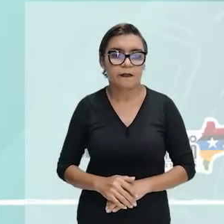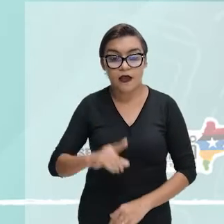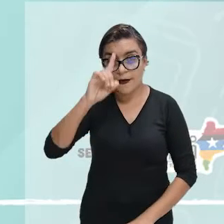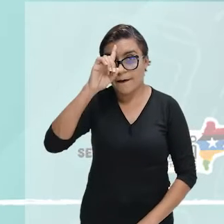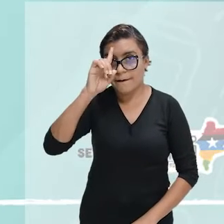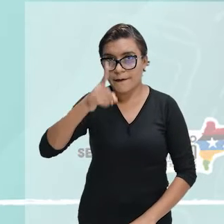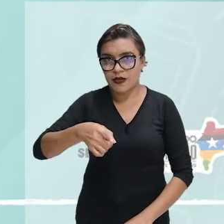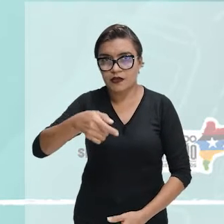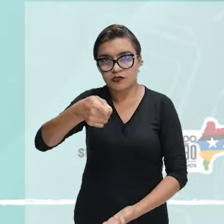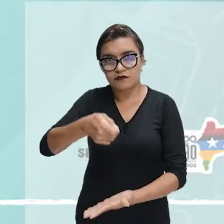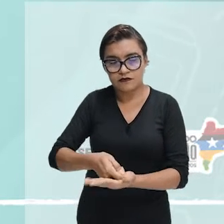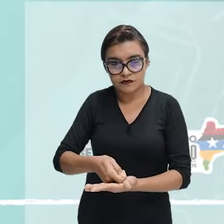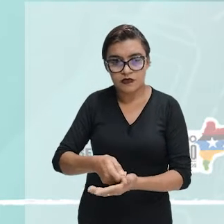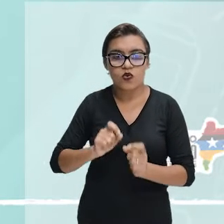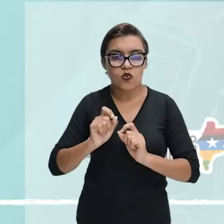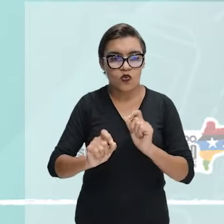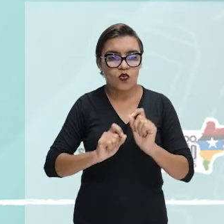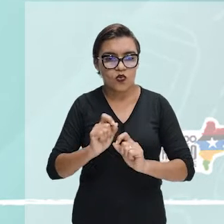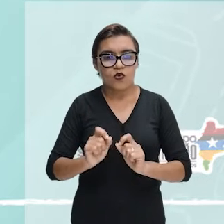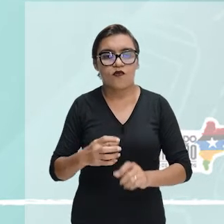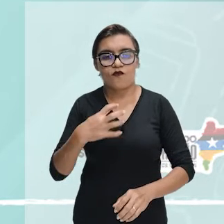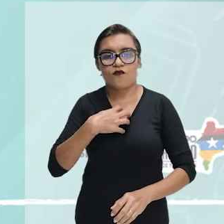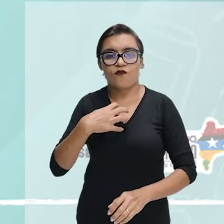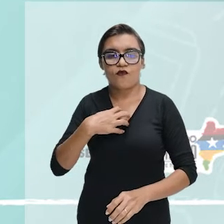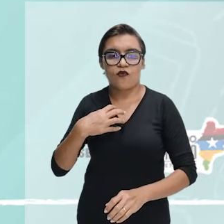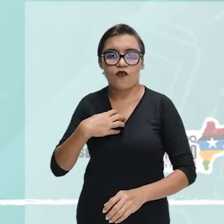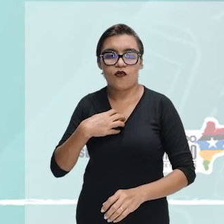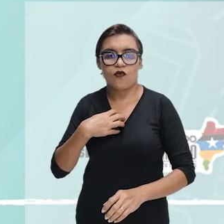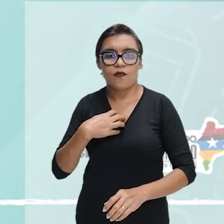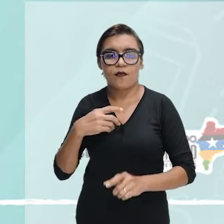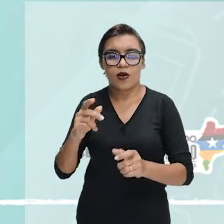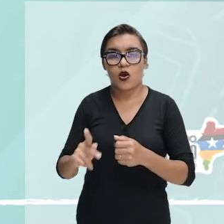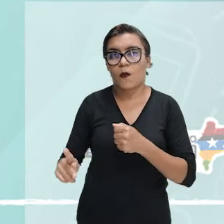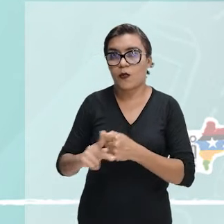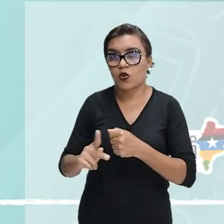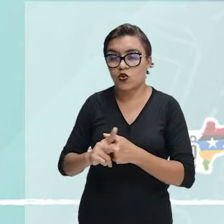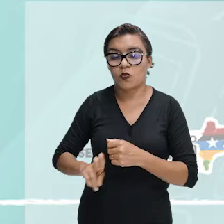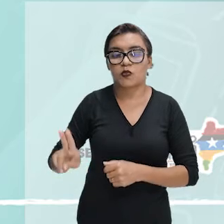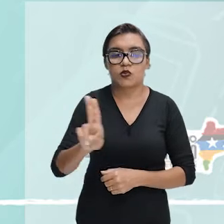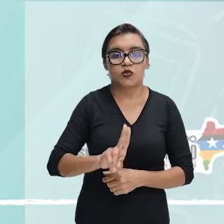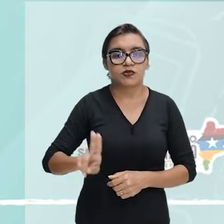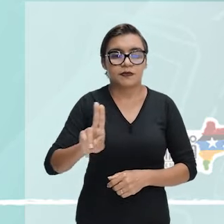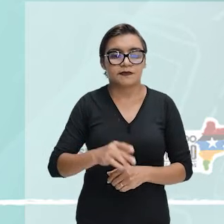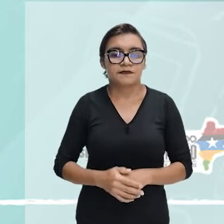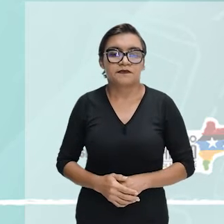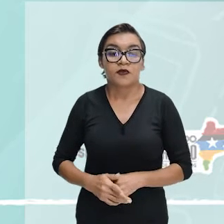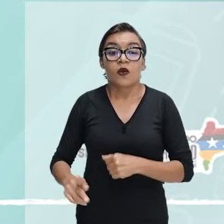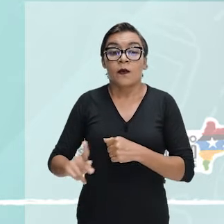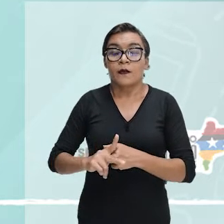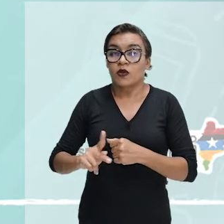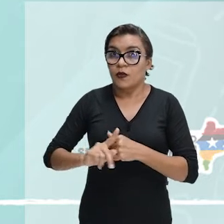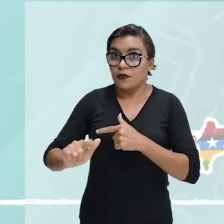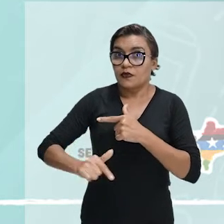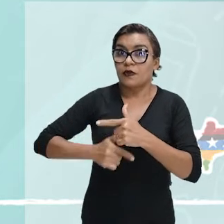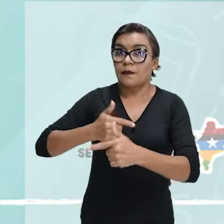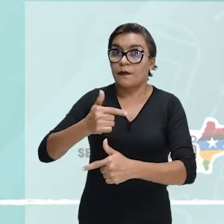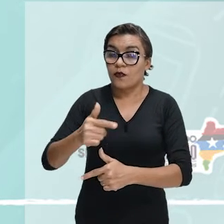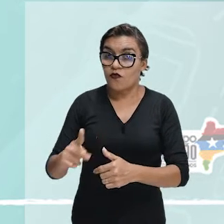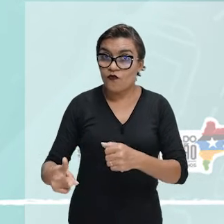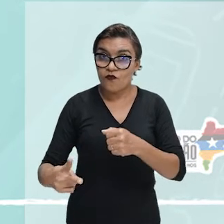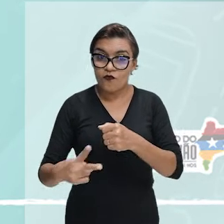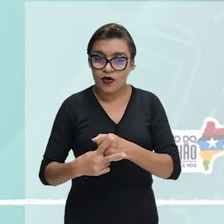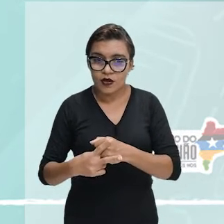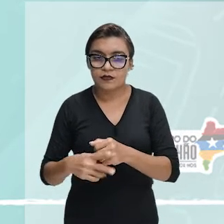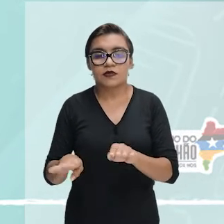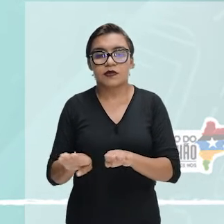afirmativo. Então, é uma outra forma de colocação pronominal. O pronome sempre vai depois do verbo